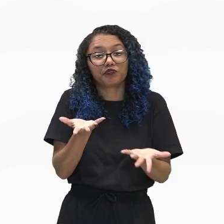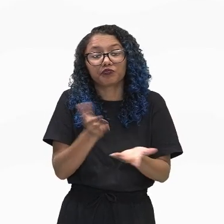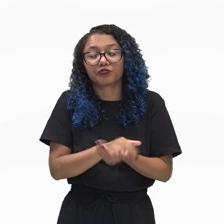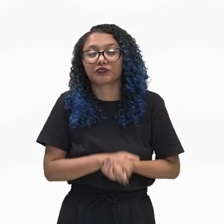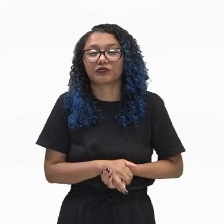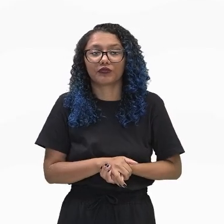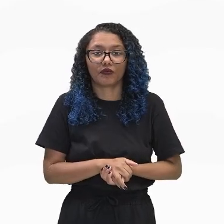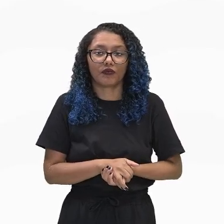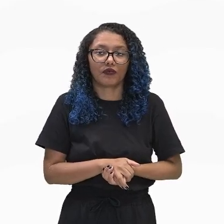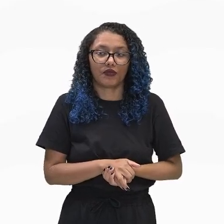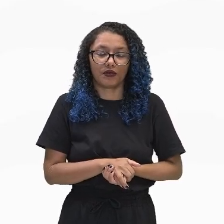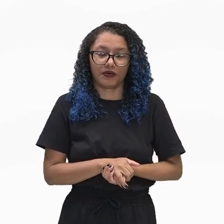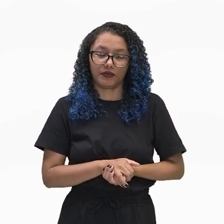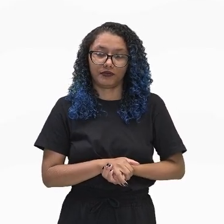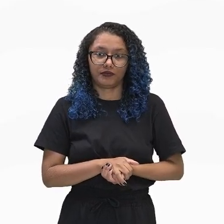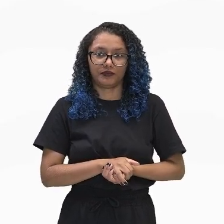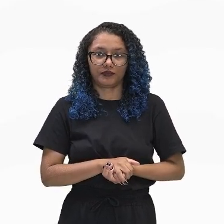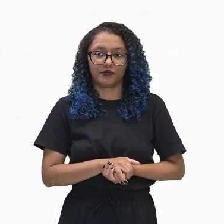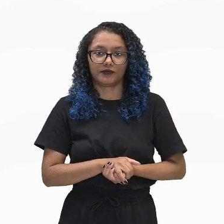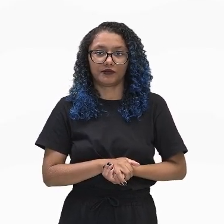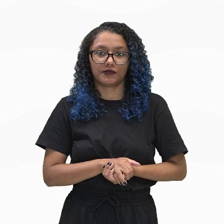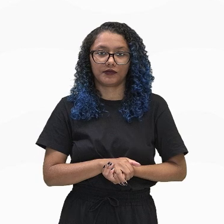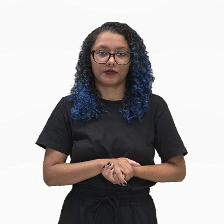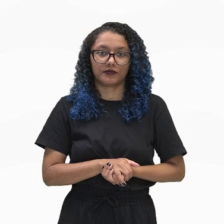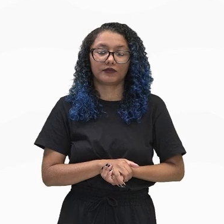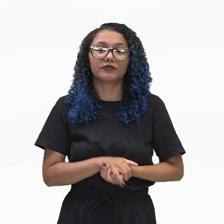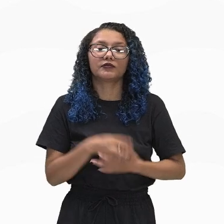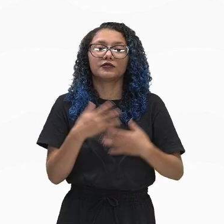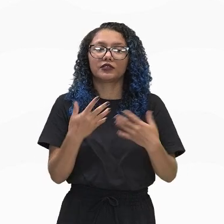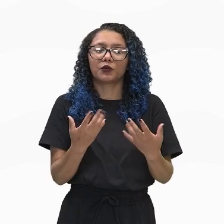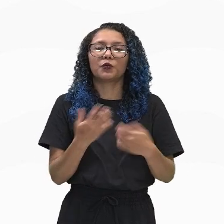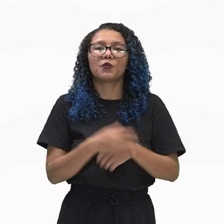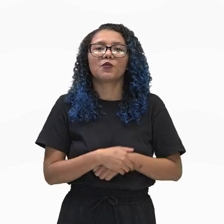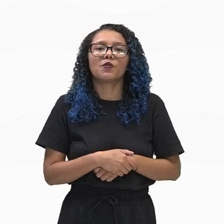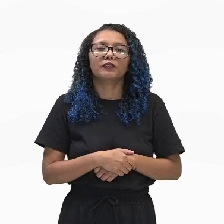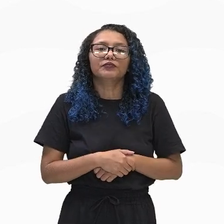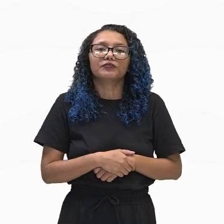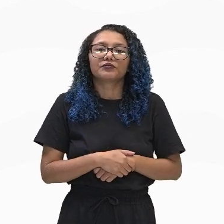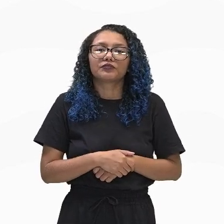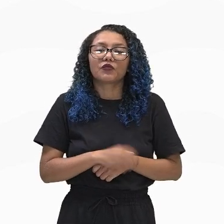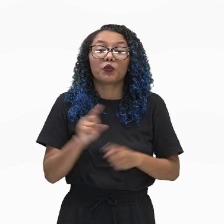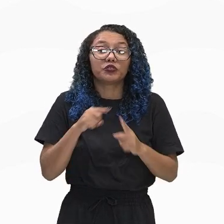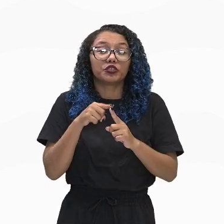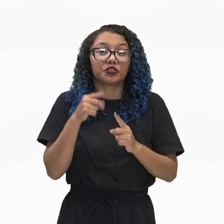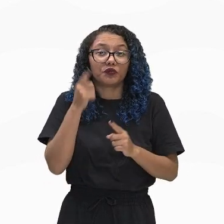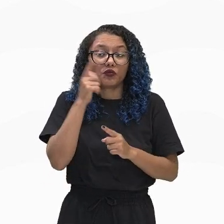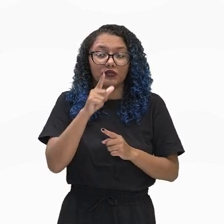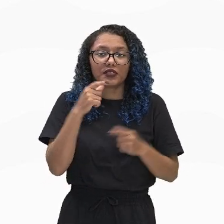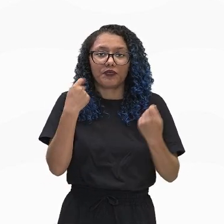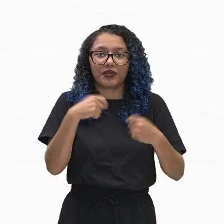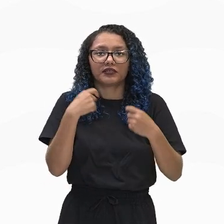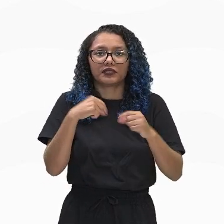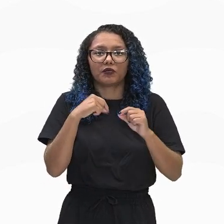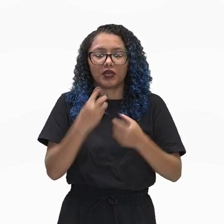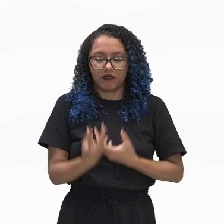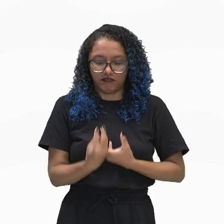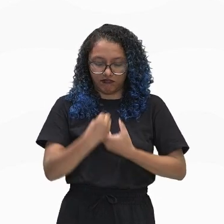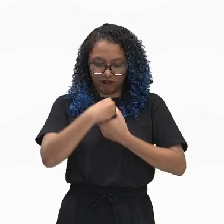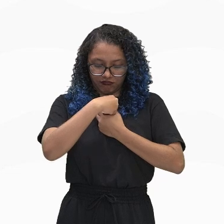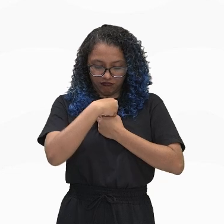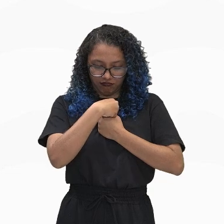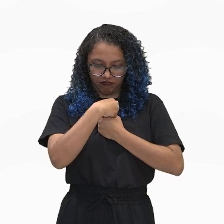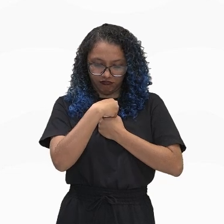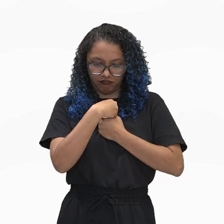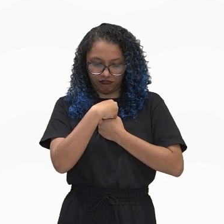seu propósito, é preciso que você entre em contato com o seu eu mais profundo